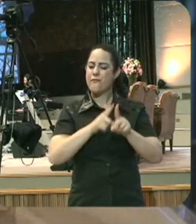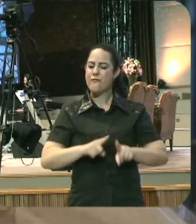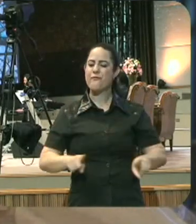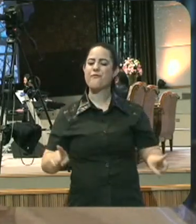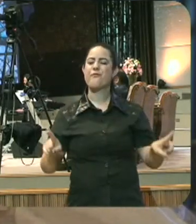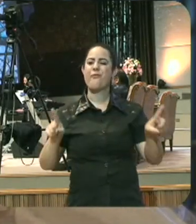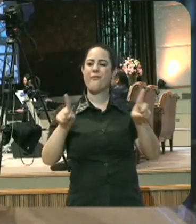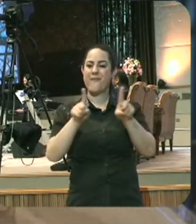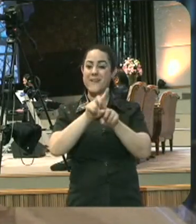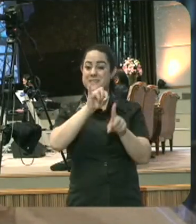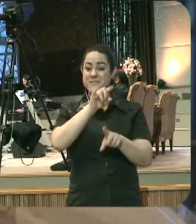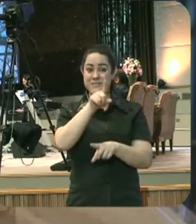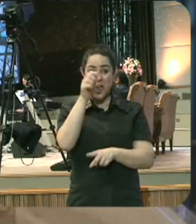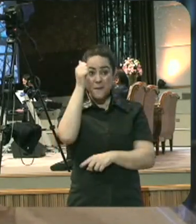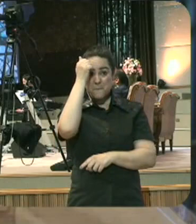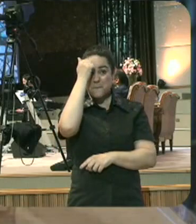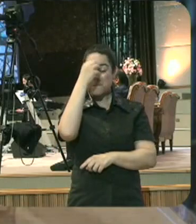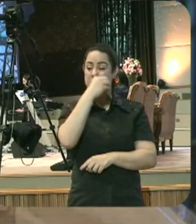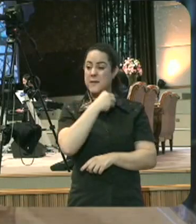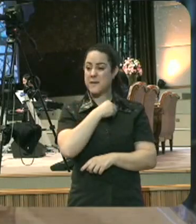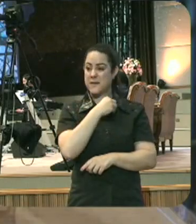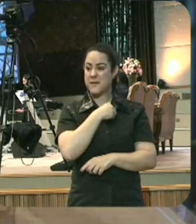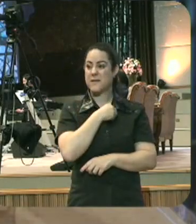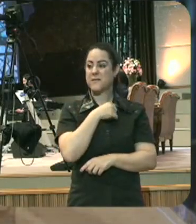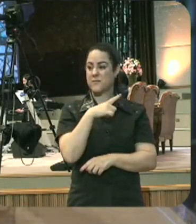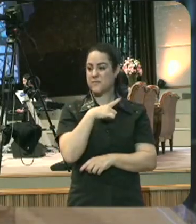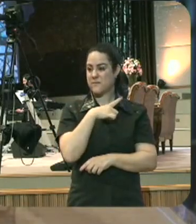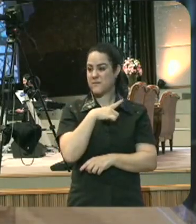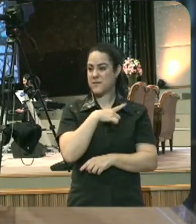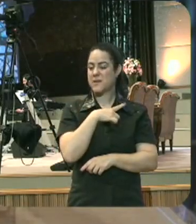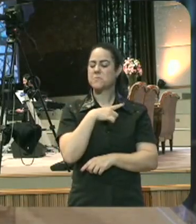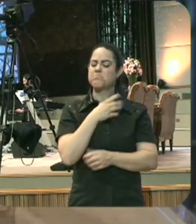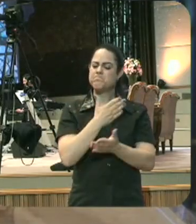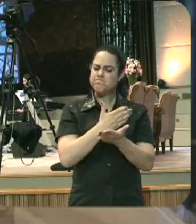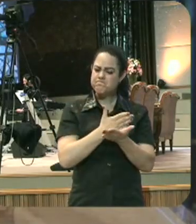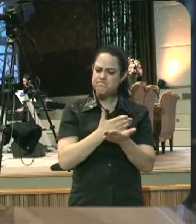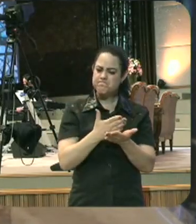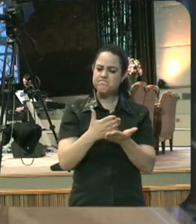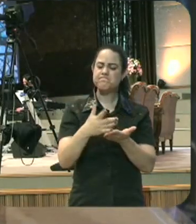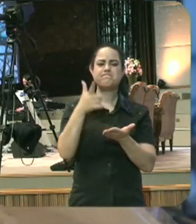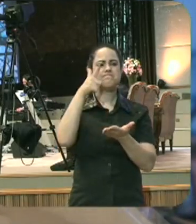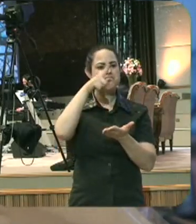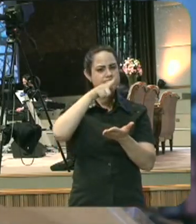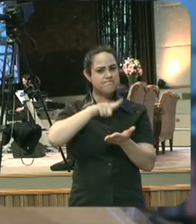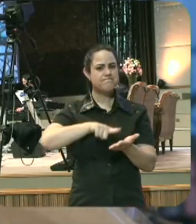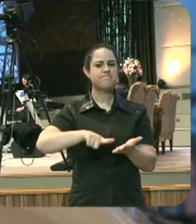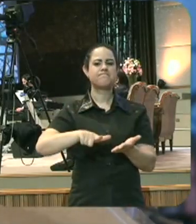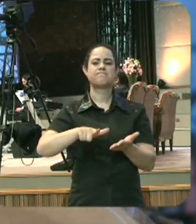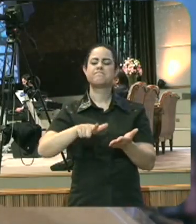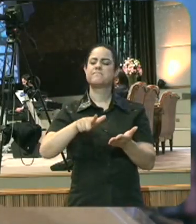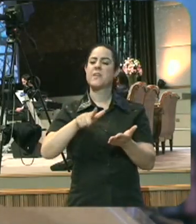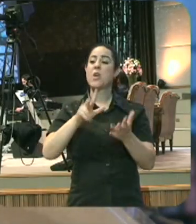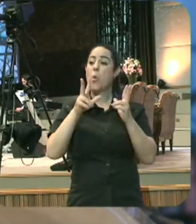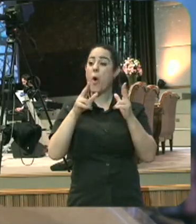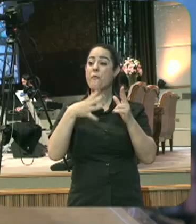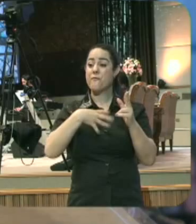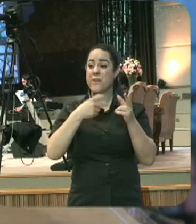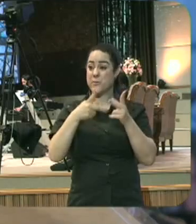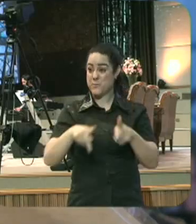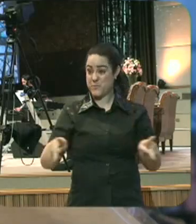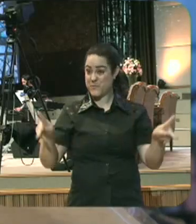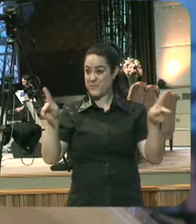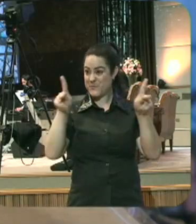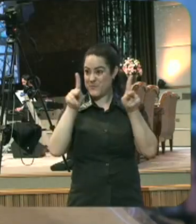se você se arrepender dos seus pecados e começar de novo, como o filho pródigo